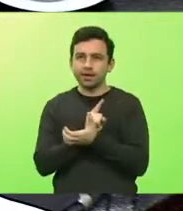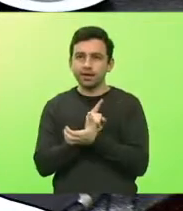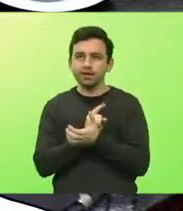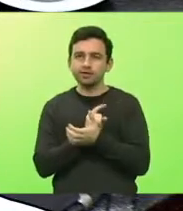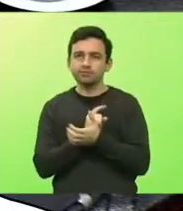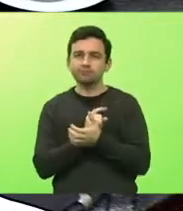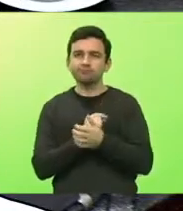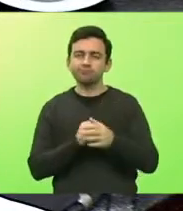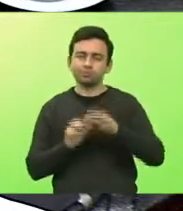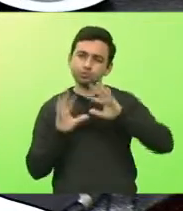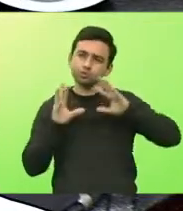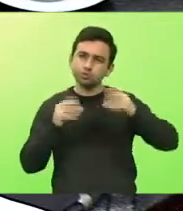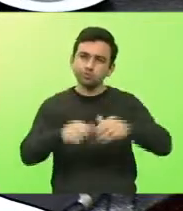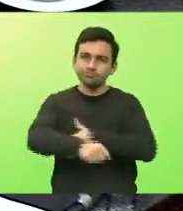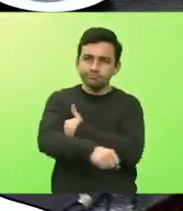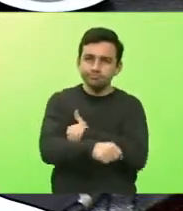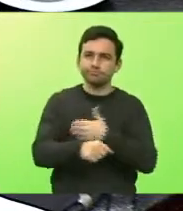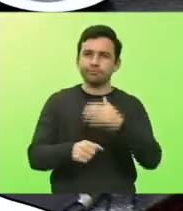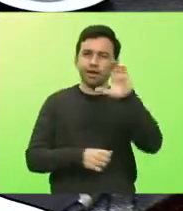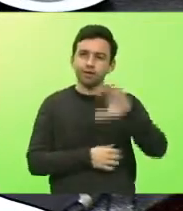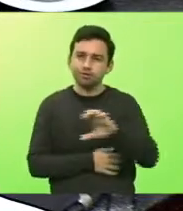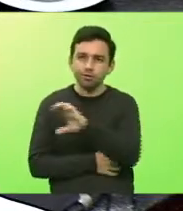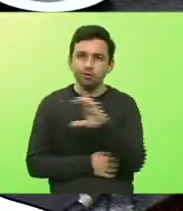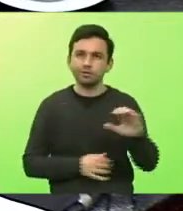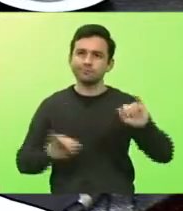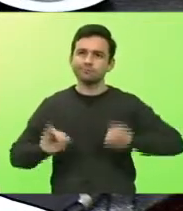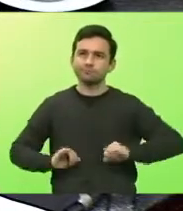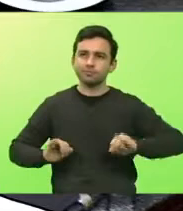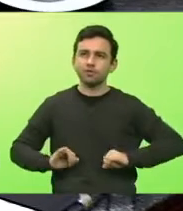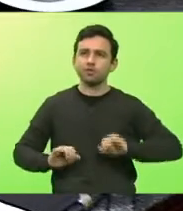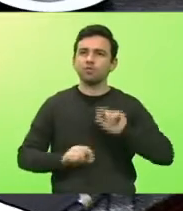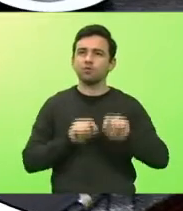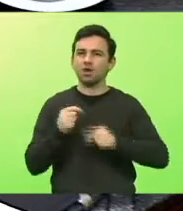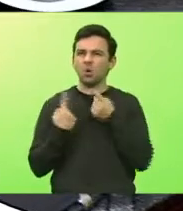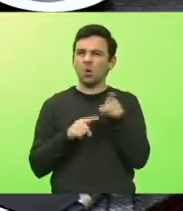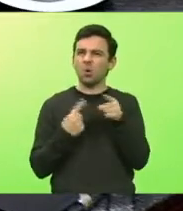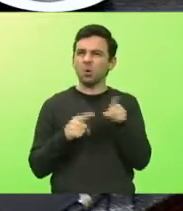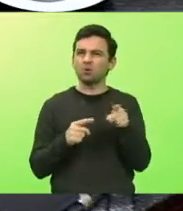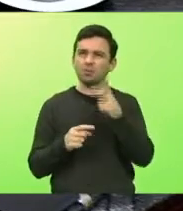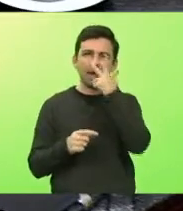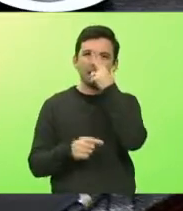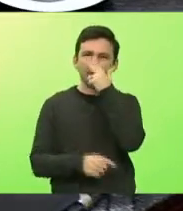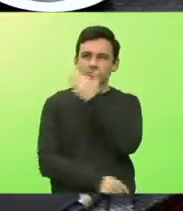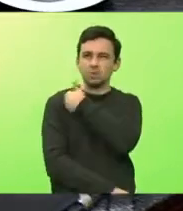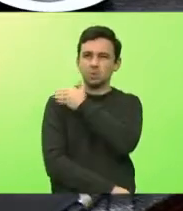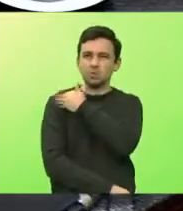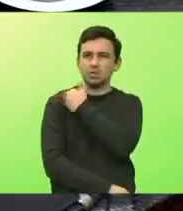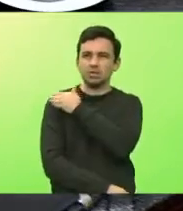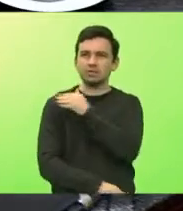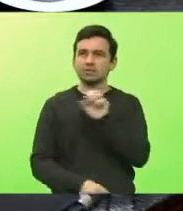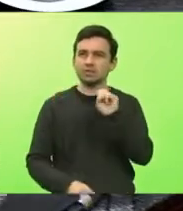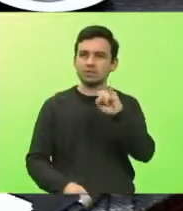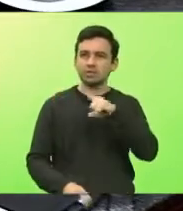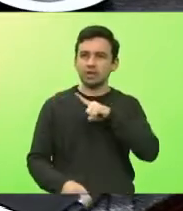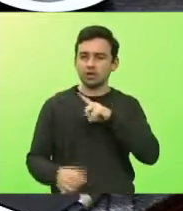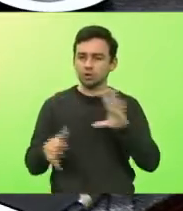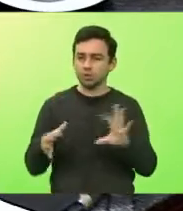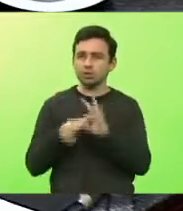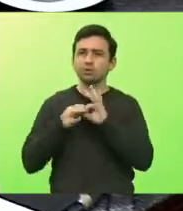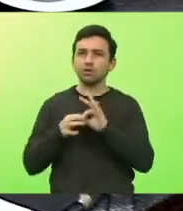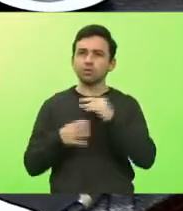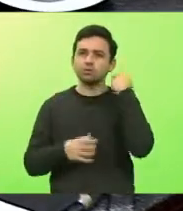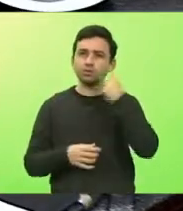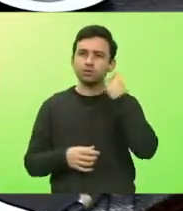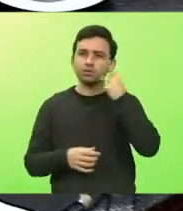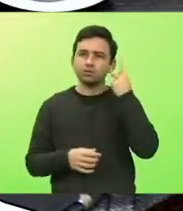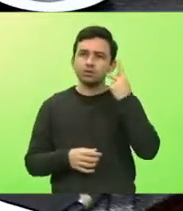evangélica, católica, sofrer não apenas vilipêndio, mas um certo preconceito ao se envolver com política. E eu gostaria de